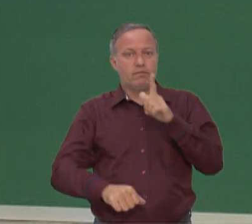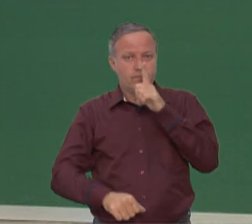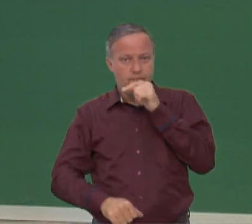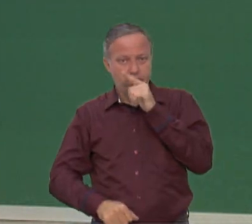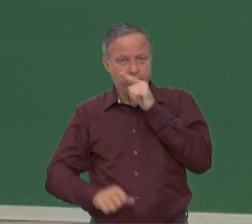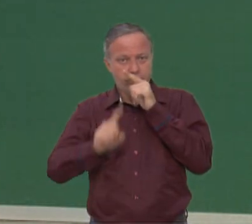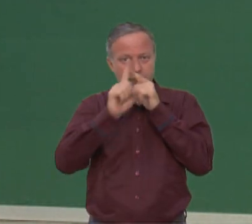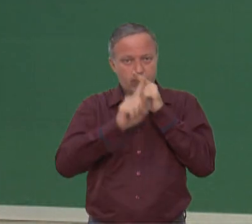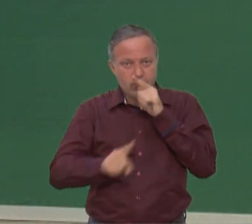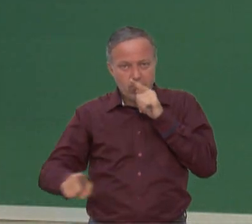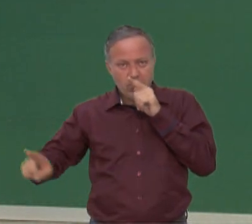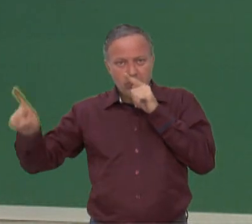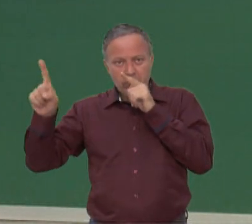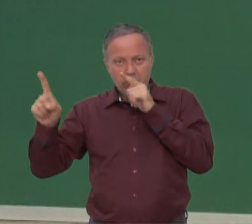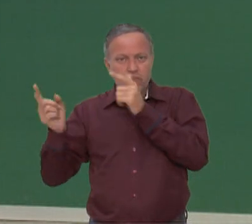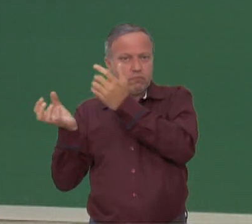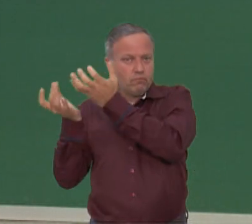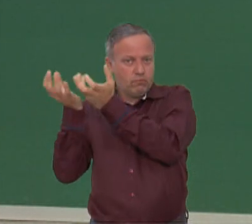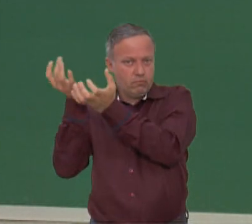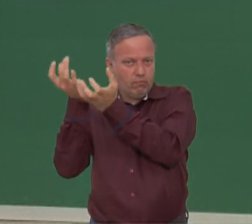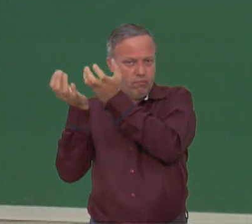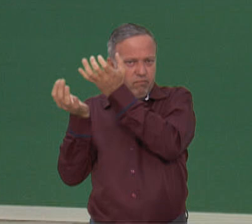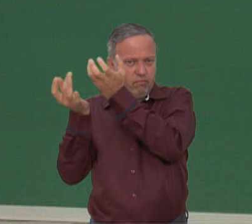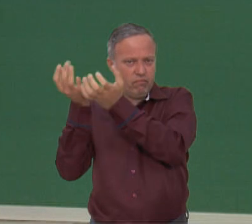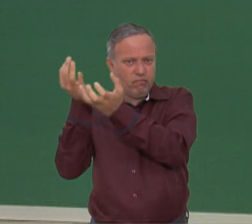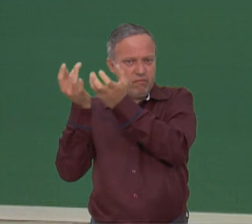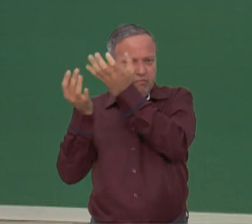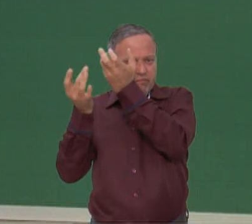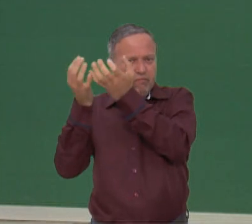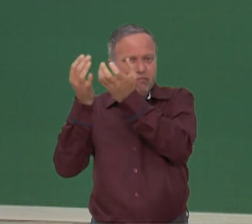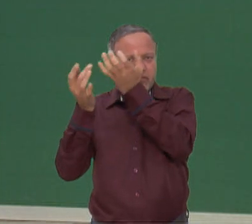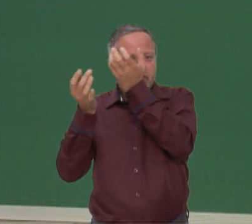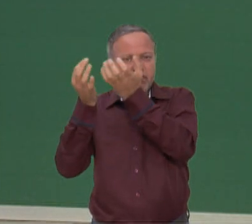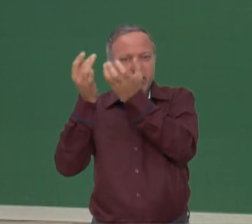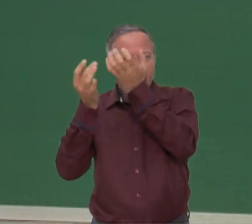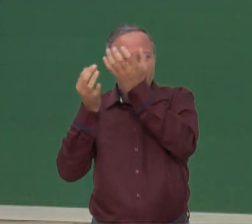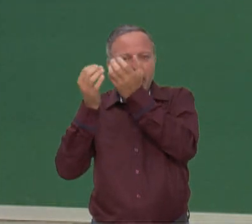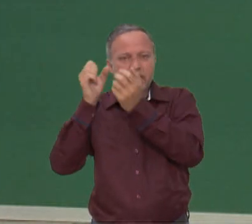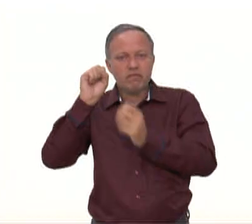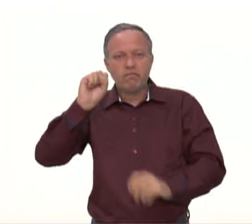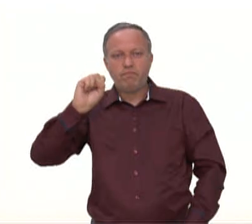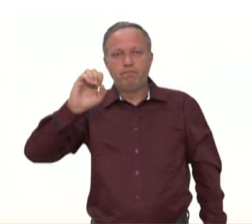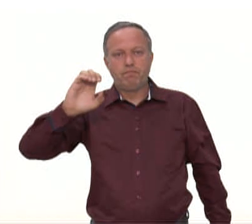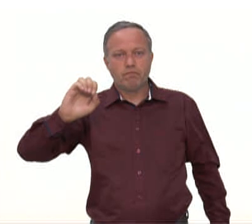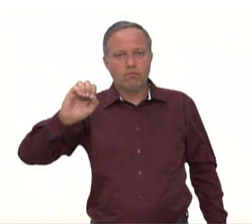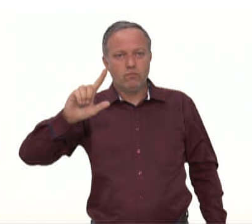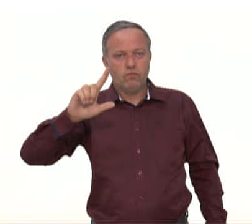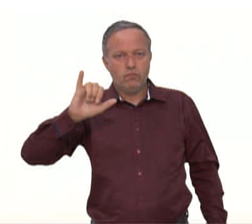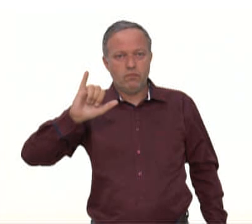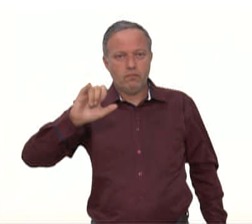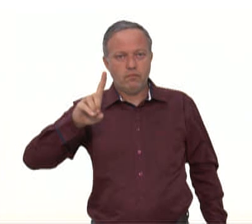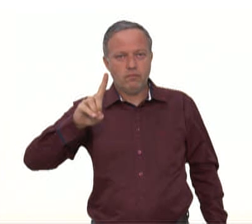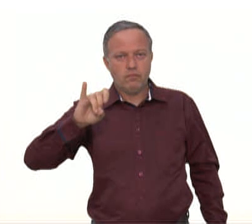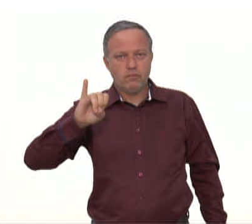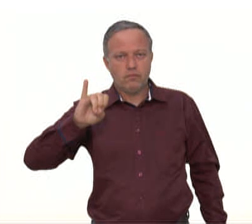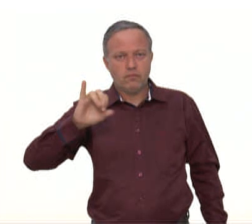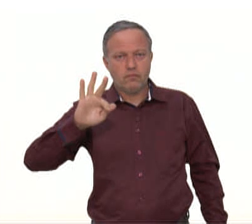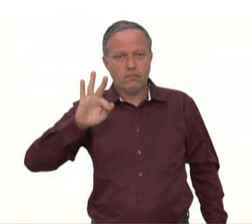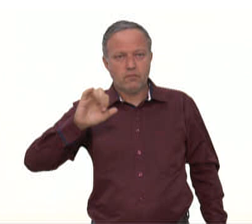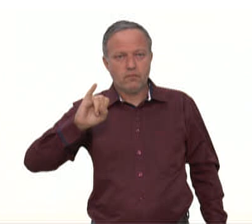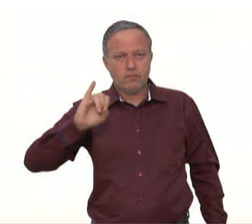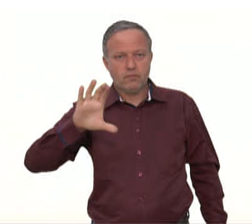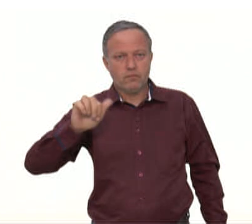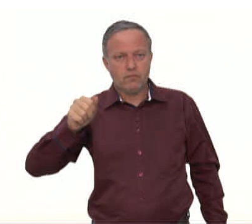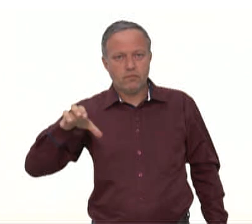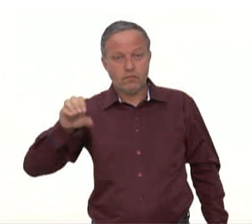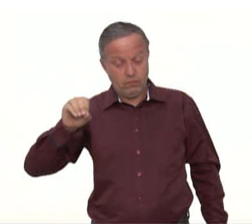o estado gasoso, então temos ali o processo que é chamado de solidificação, certo? Isso não acontece só com a água, a ideia do